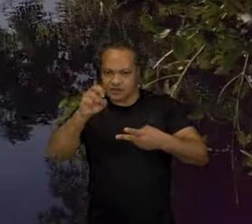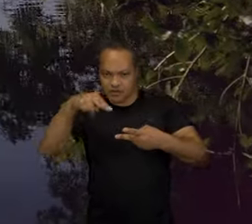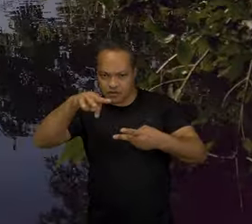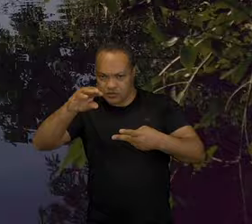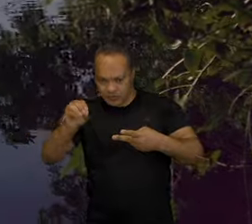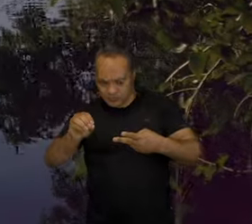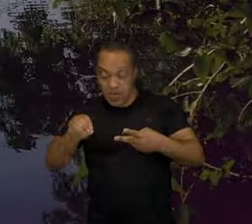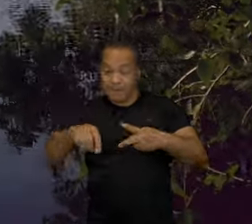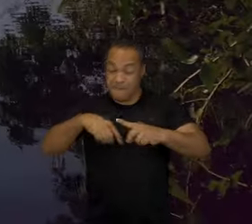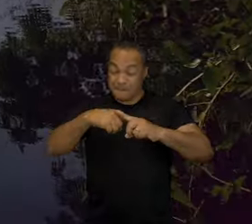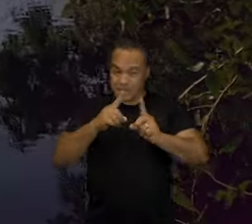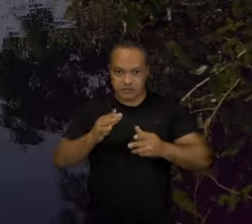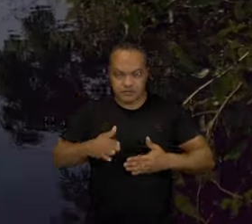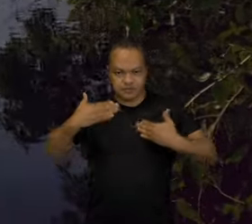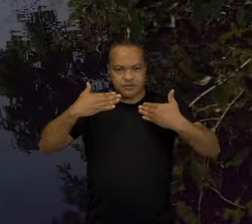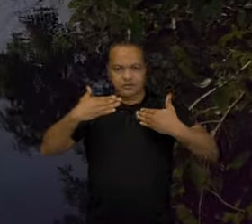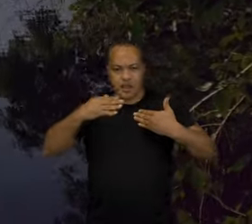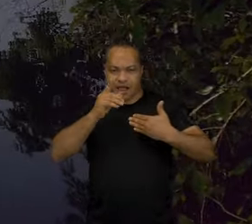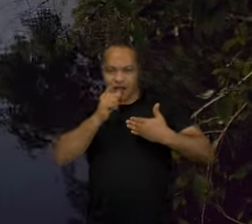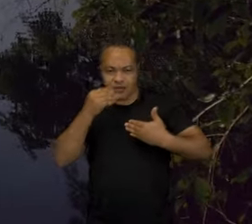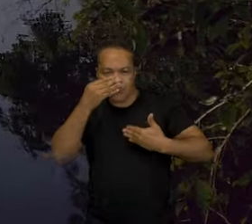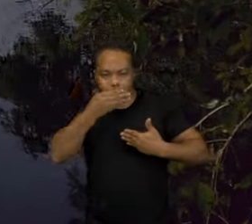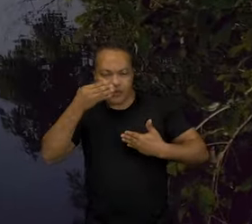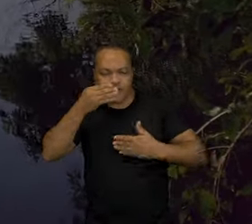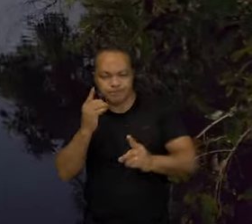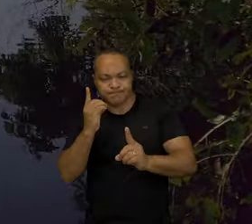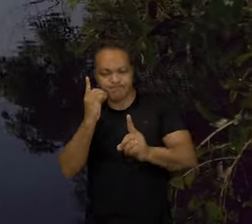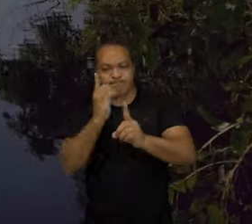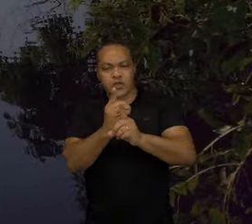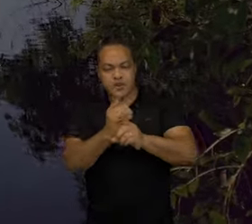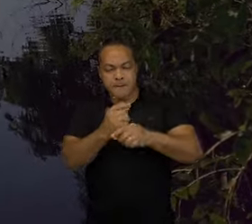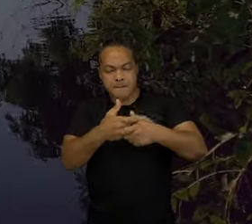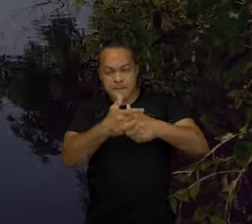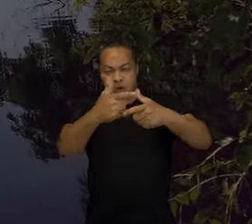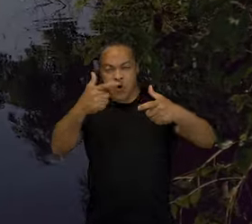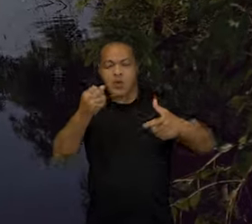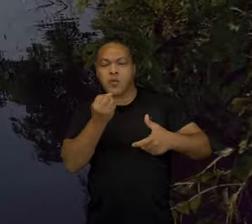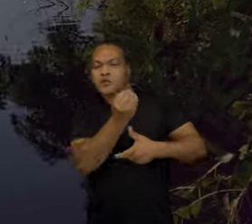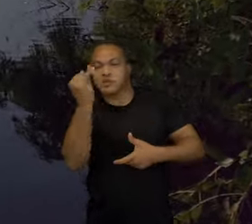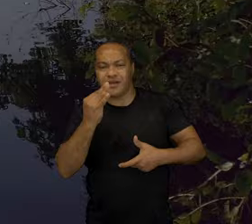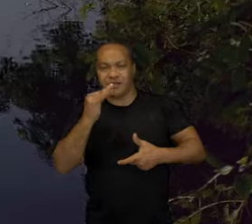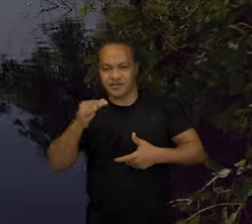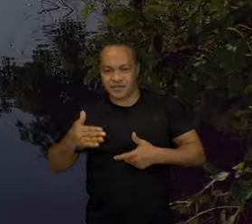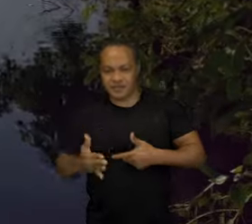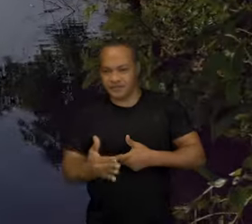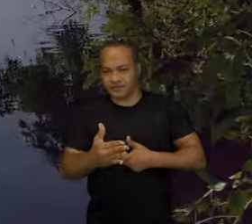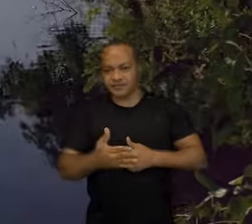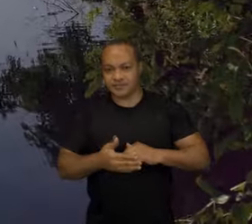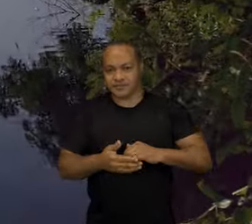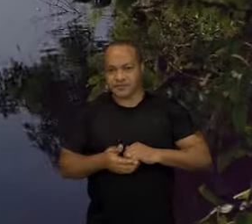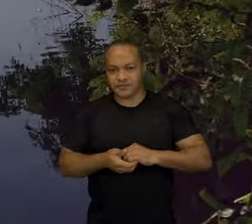Mas, surpreendentemente, é na água doce que se encontra o maior número de espécies.